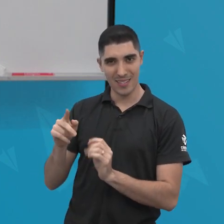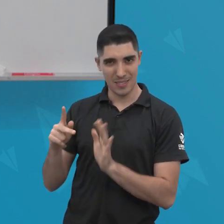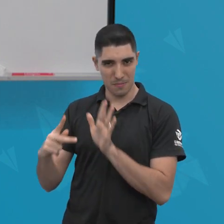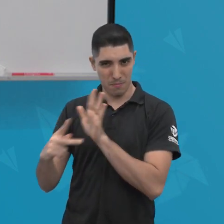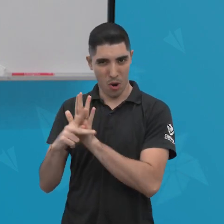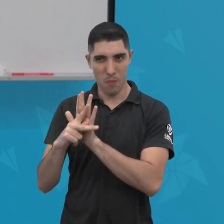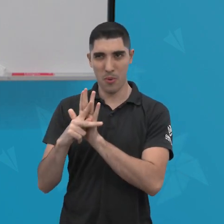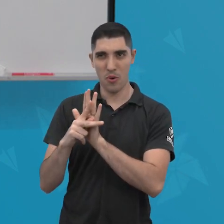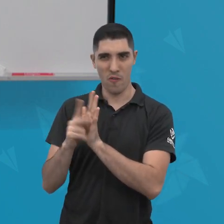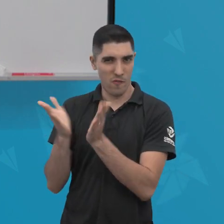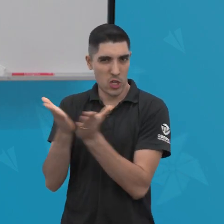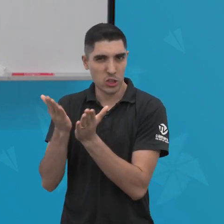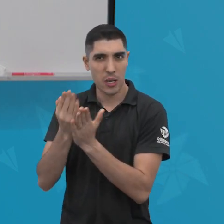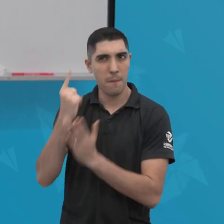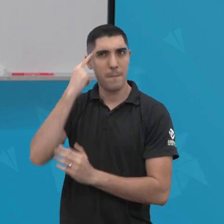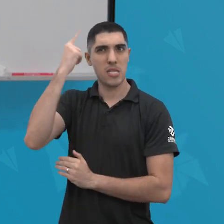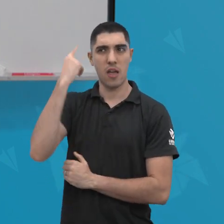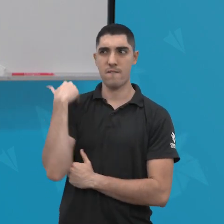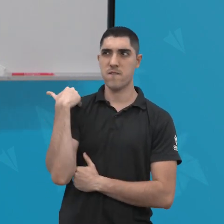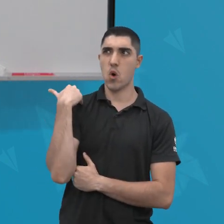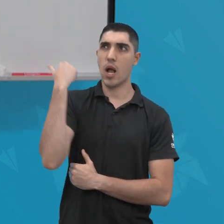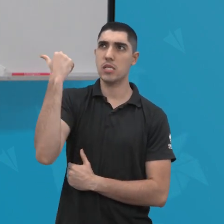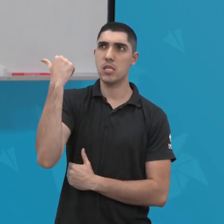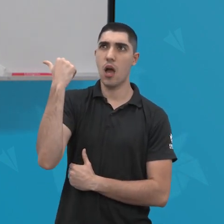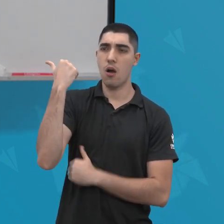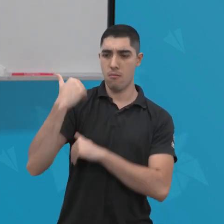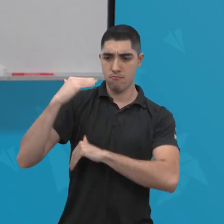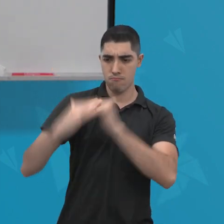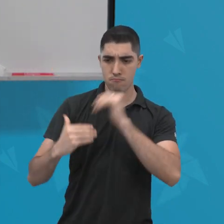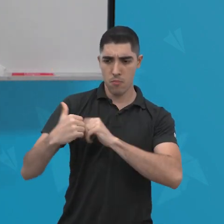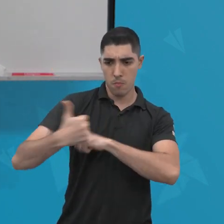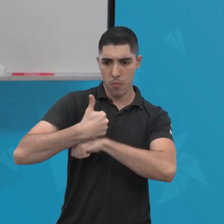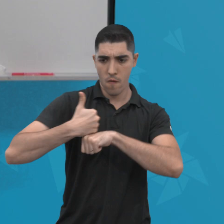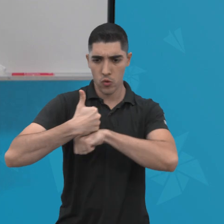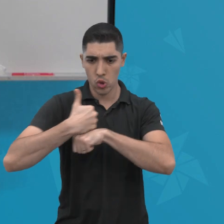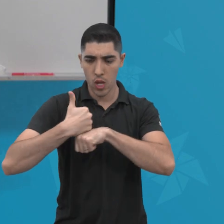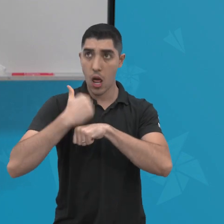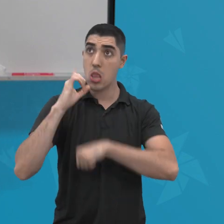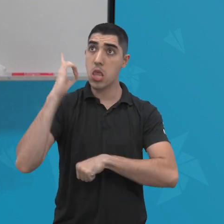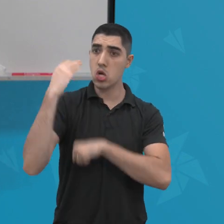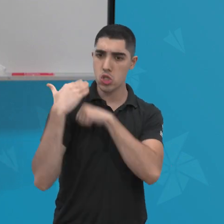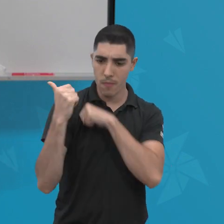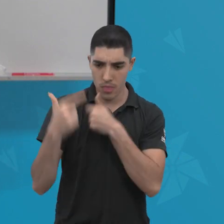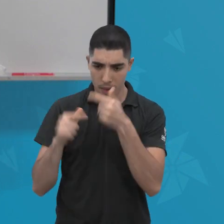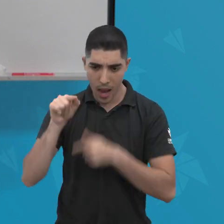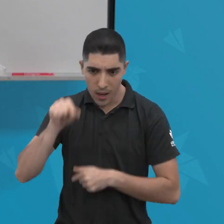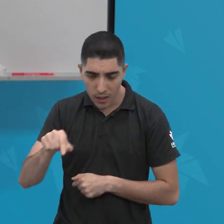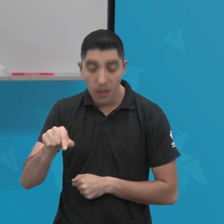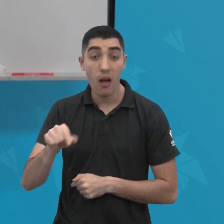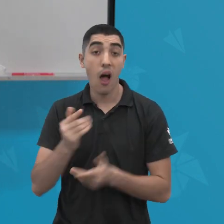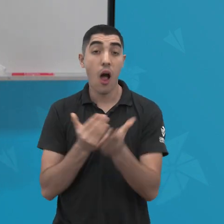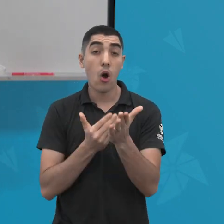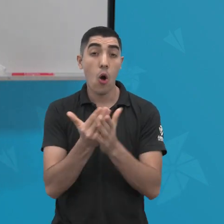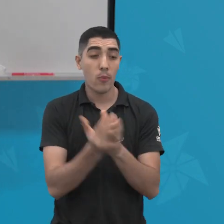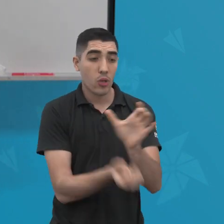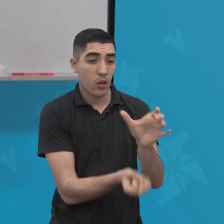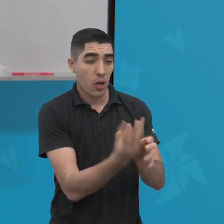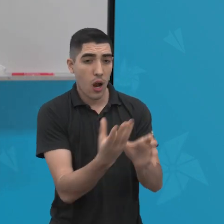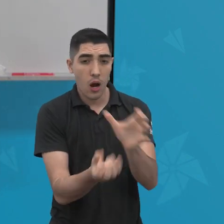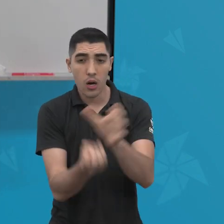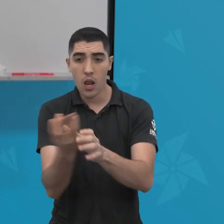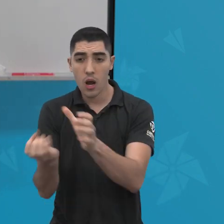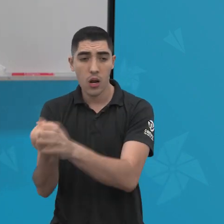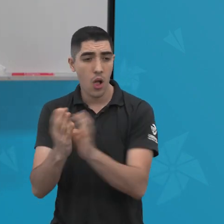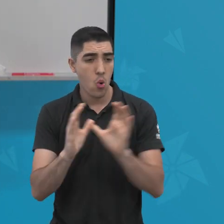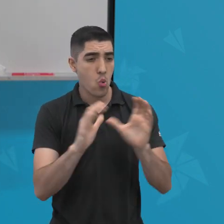da ideia de vocação legitimaria esses grupos diferentes e a adesão